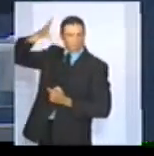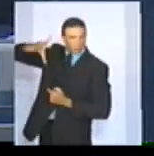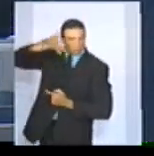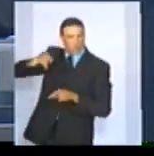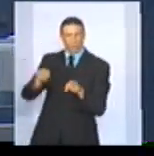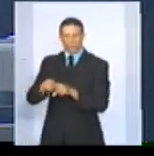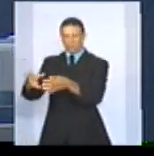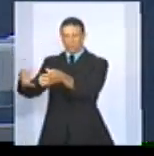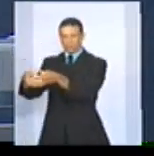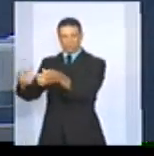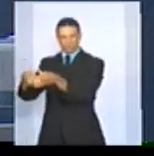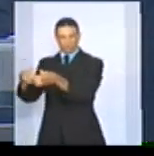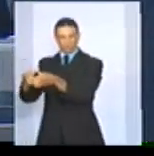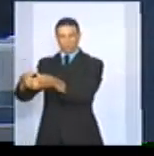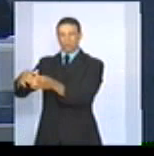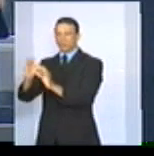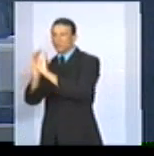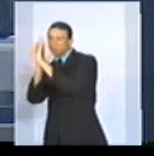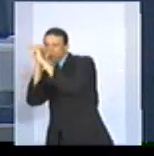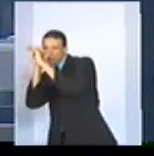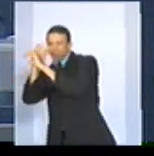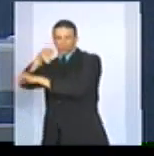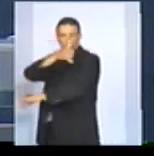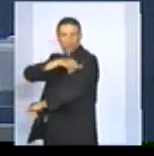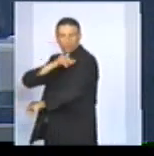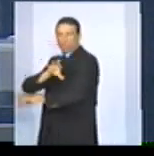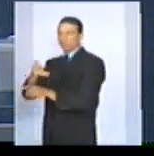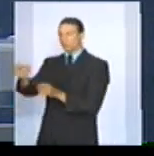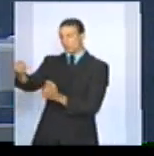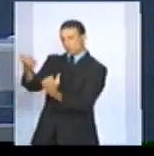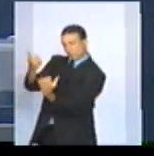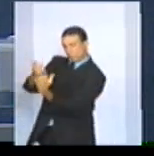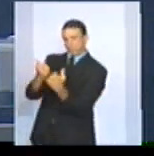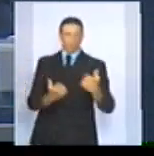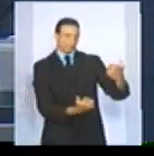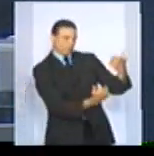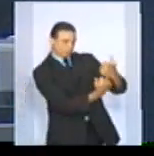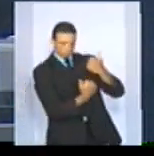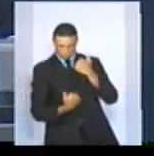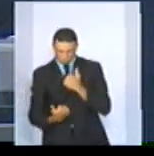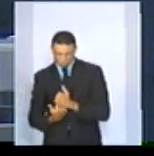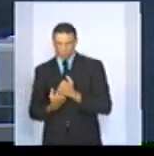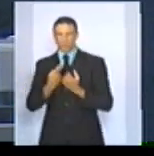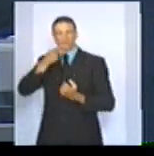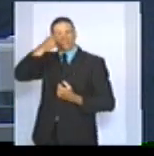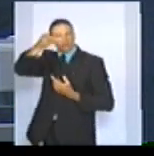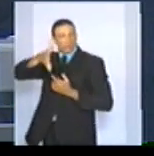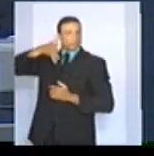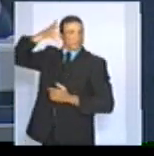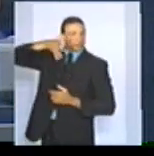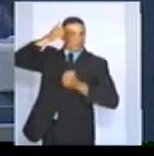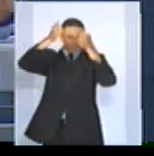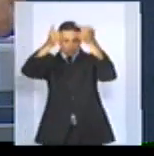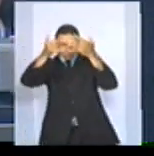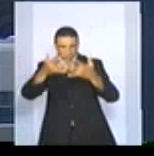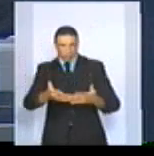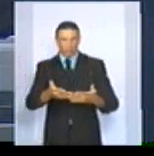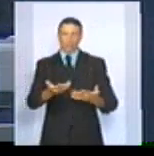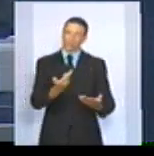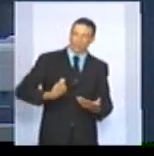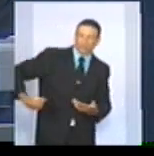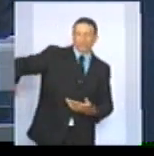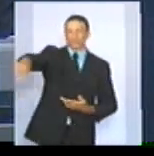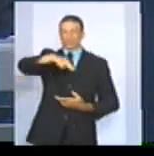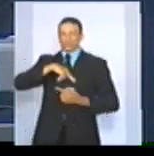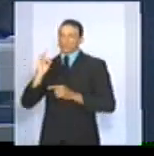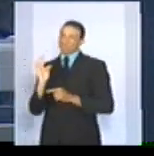também do clube de engenharia do Rio de Janeiro no ano dos quais eu falo aqui e eu espero que tenha auxiliado na sua interpretação e que todos nós possamos ter